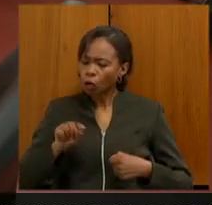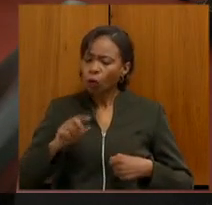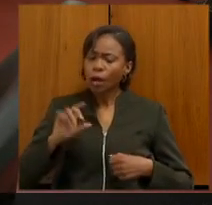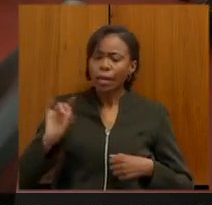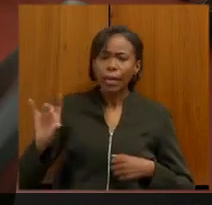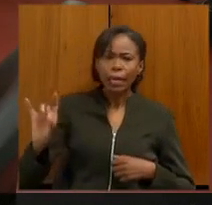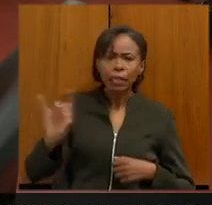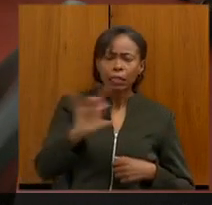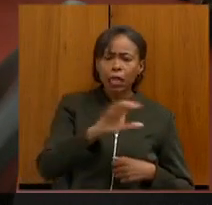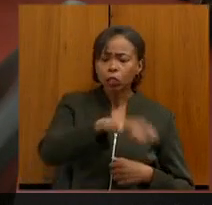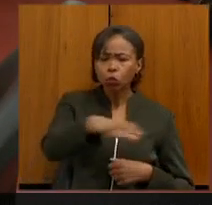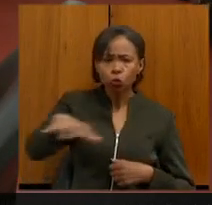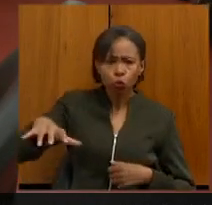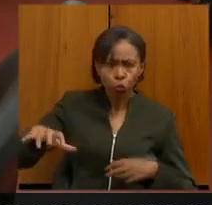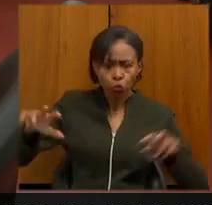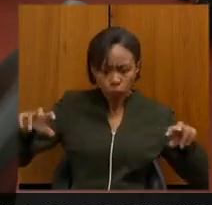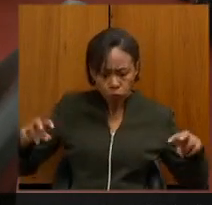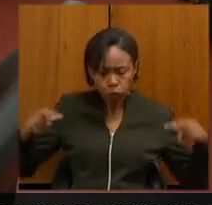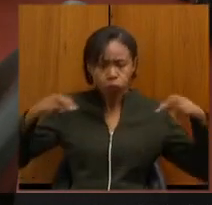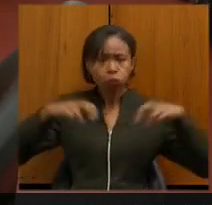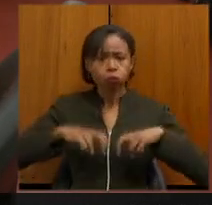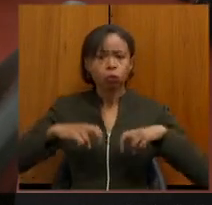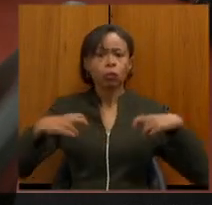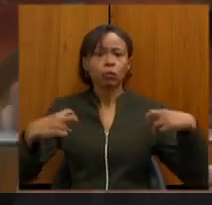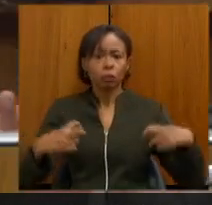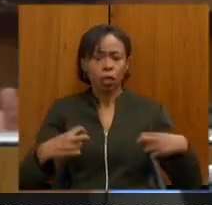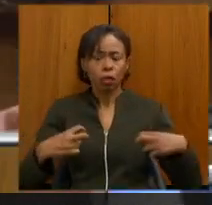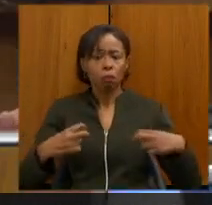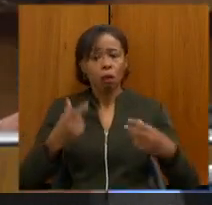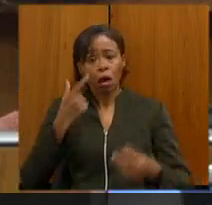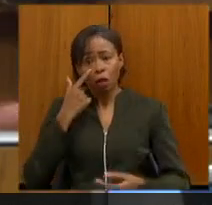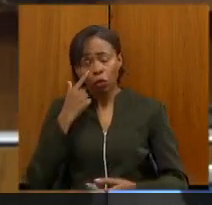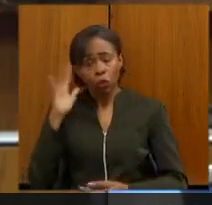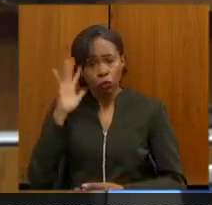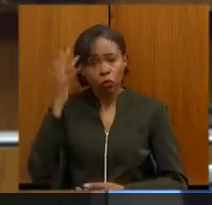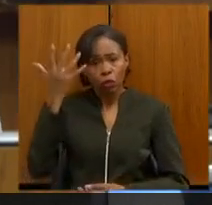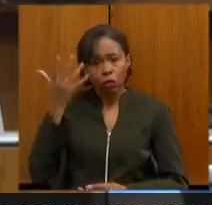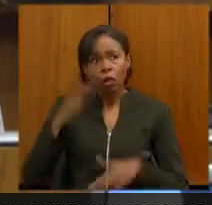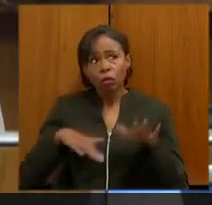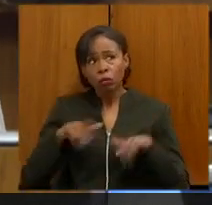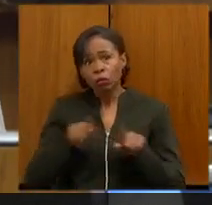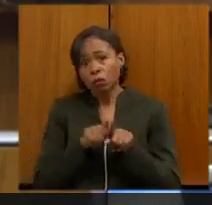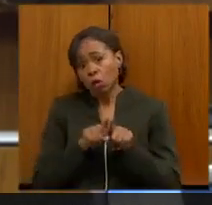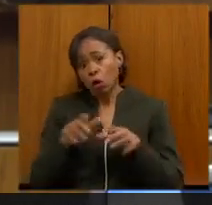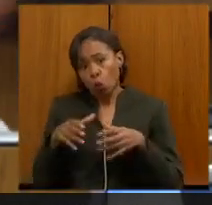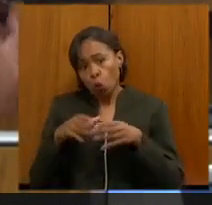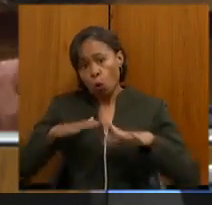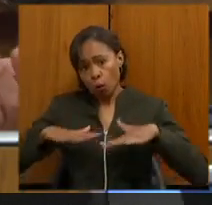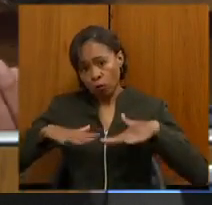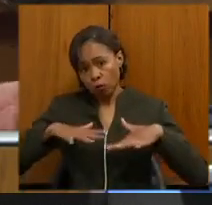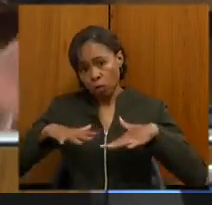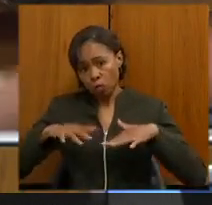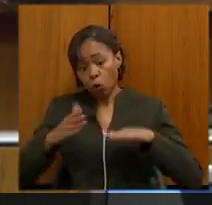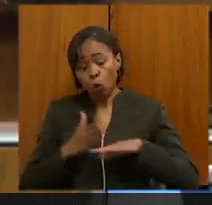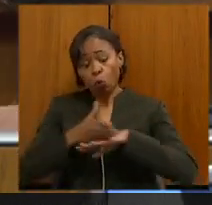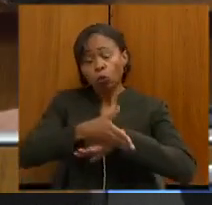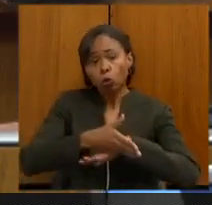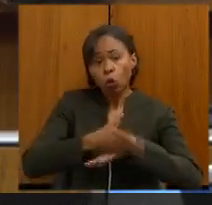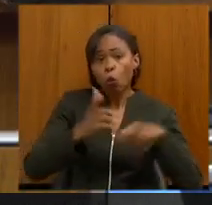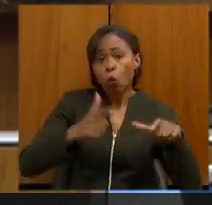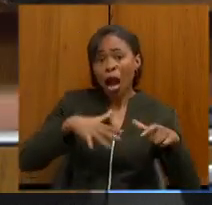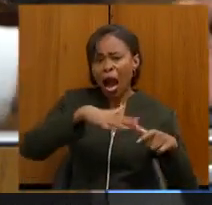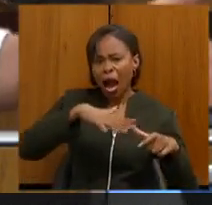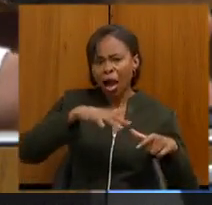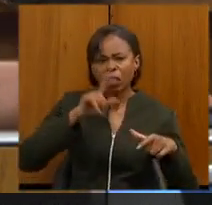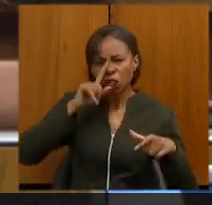só vale solução pacífica às vezes também o movimento pode ter ocupado uma área que no dia ocupar uma área de